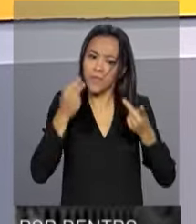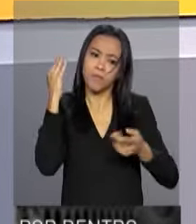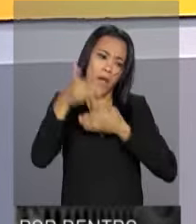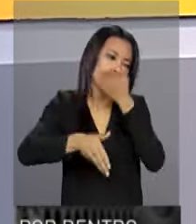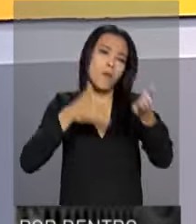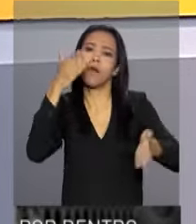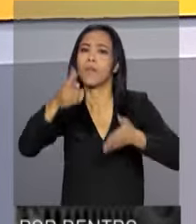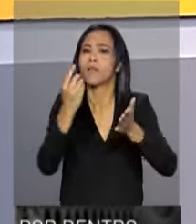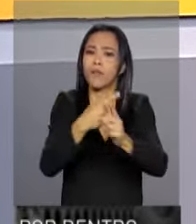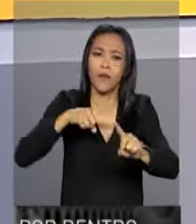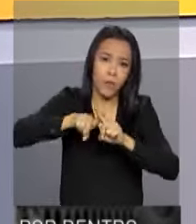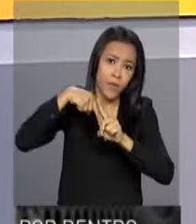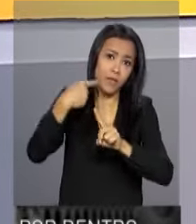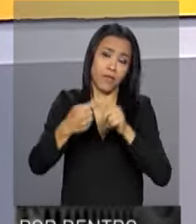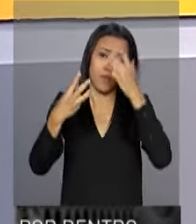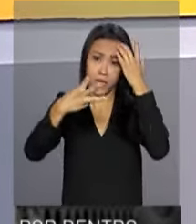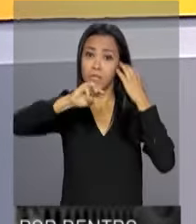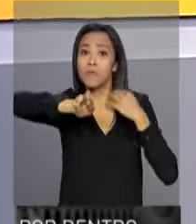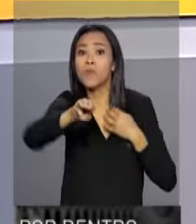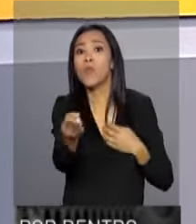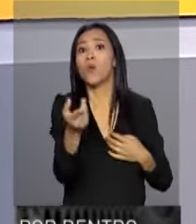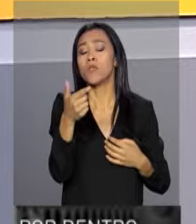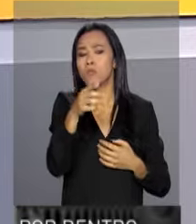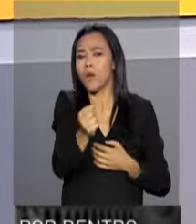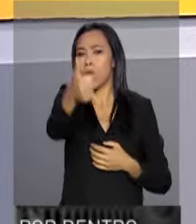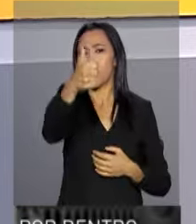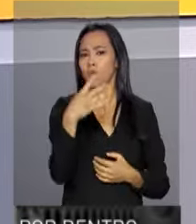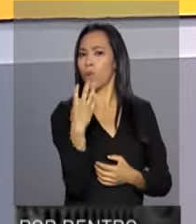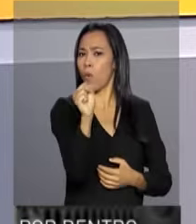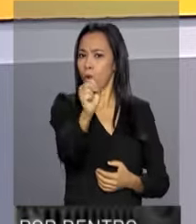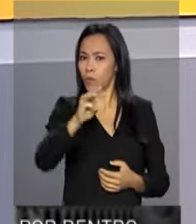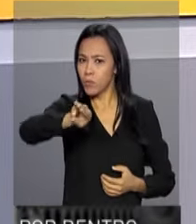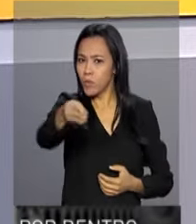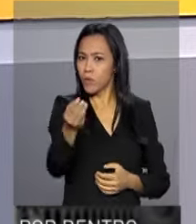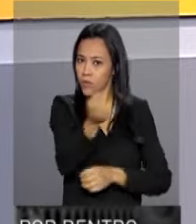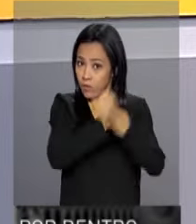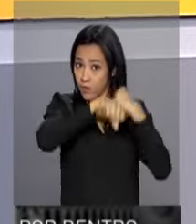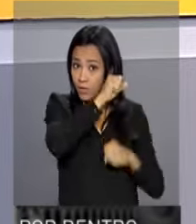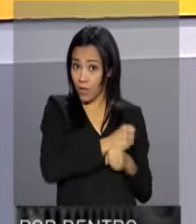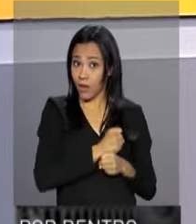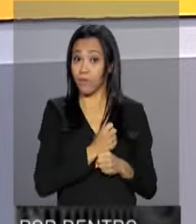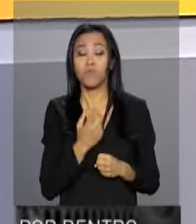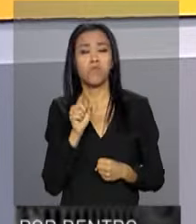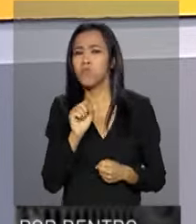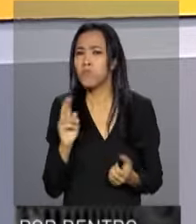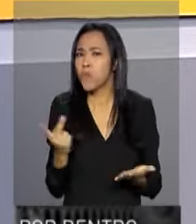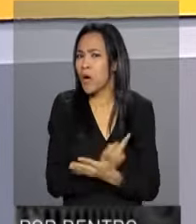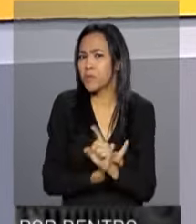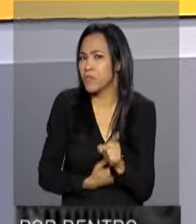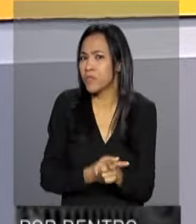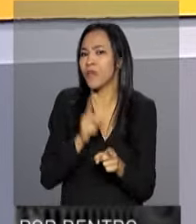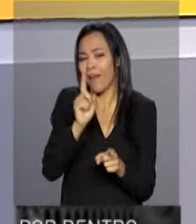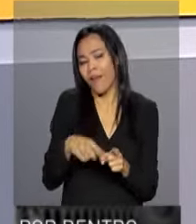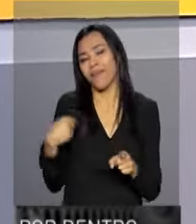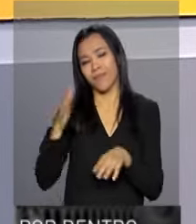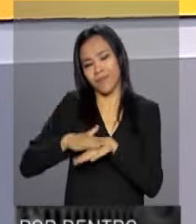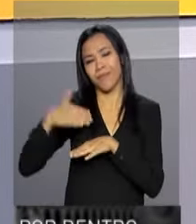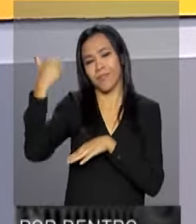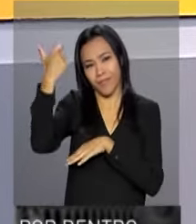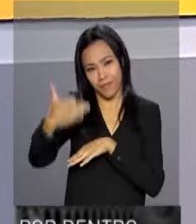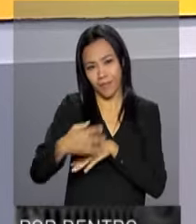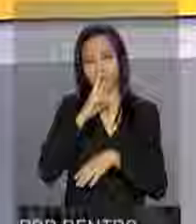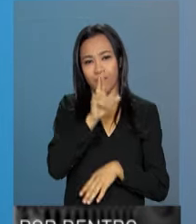tem aumentado saltou de 3 milhões e meio para quase 8 milhões do ano passado a que se deve isso ricardo soavinski